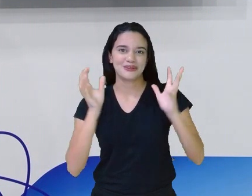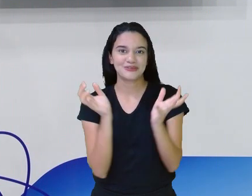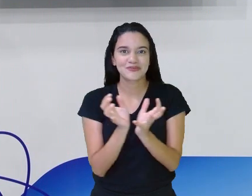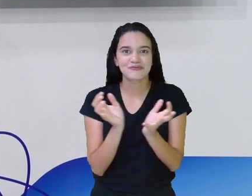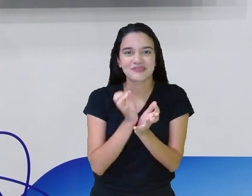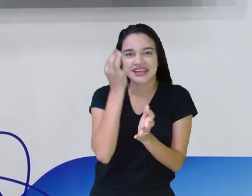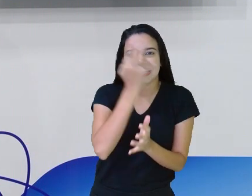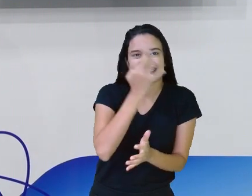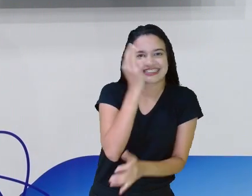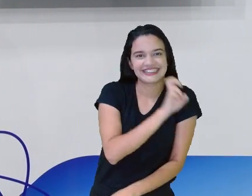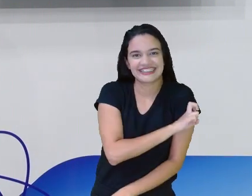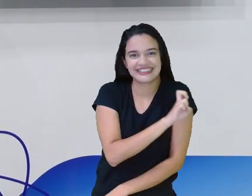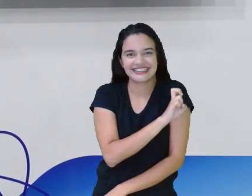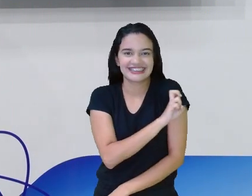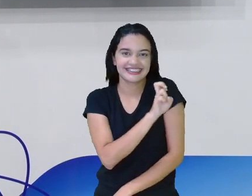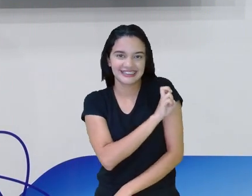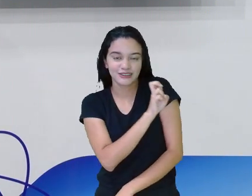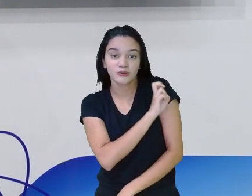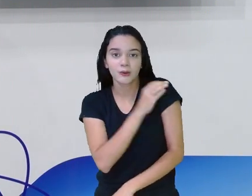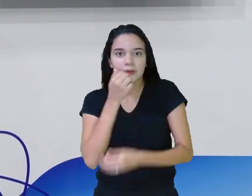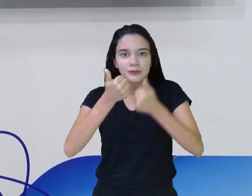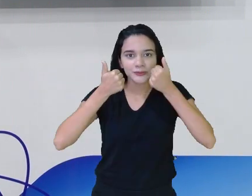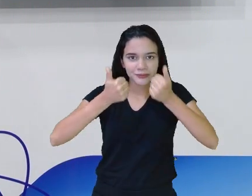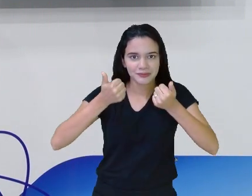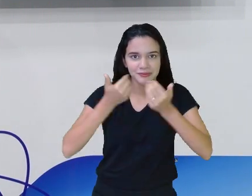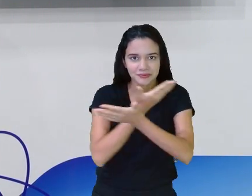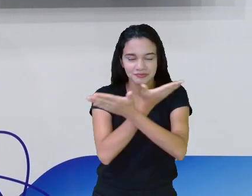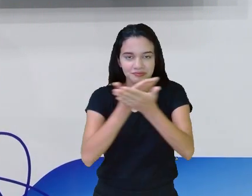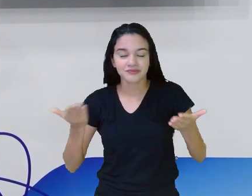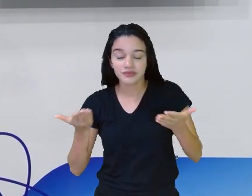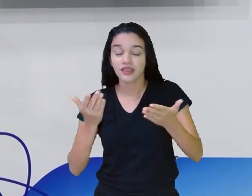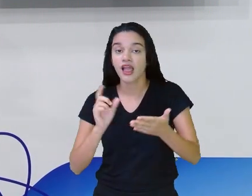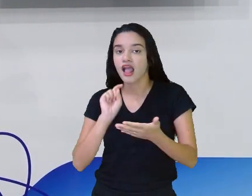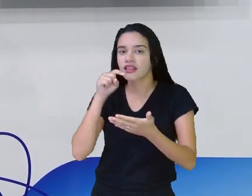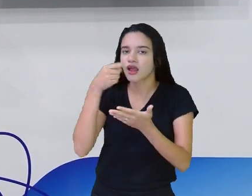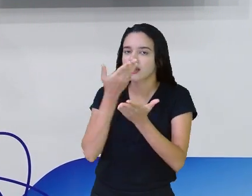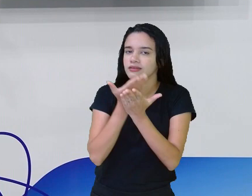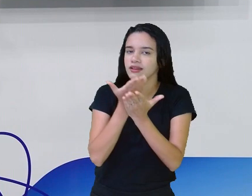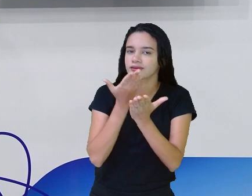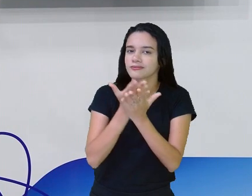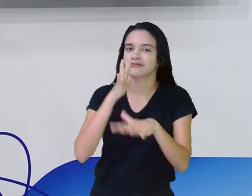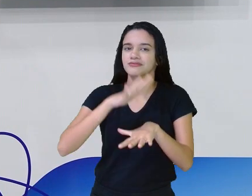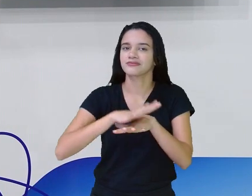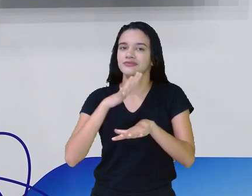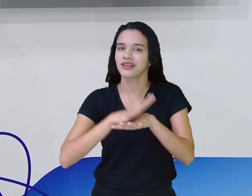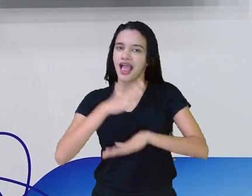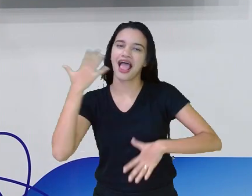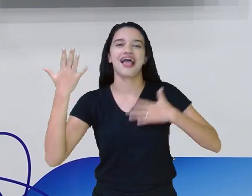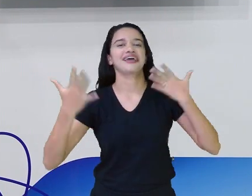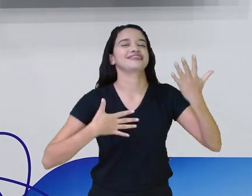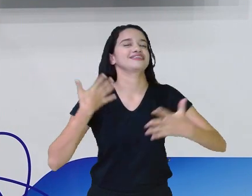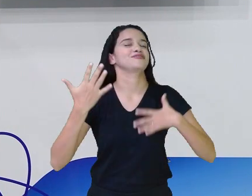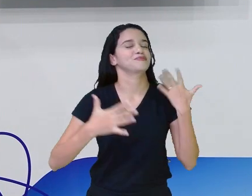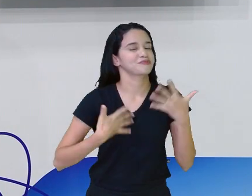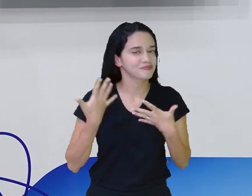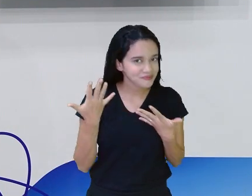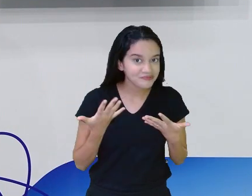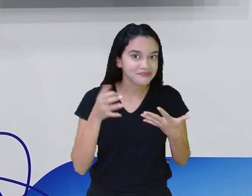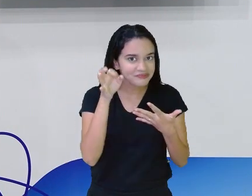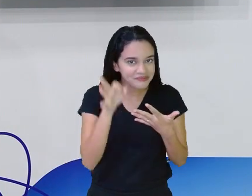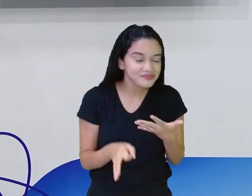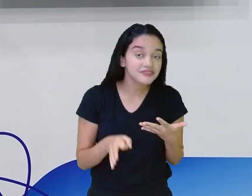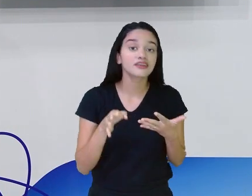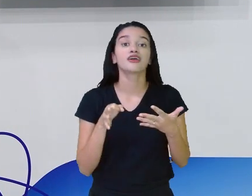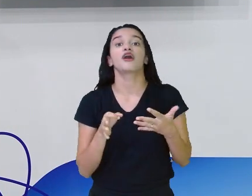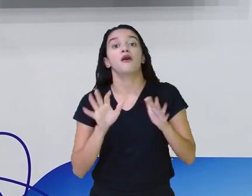turminha linda do quinto ano, como vocês estão? Depois da aula de matemática, estão bem animados, não é isso? Para